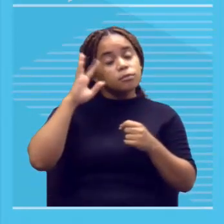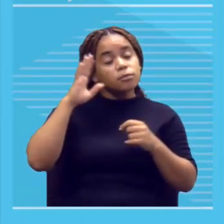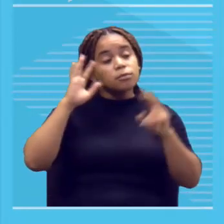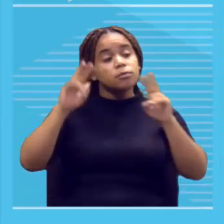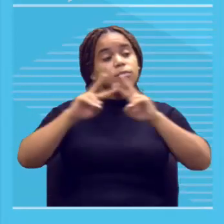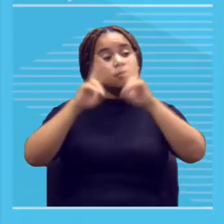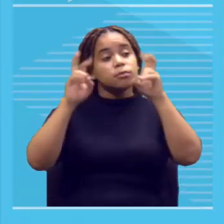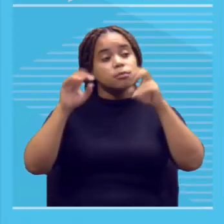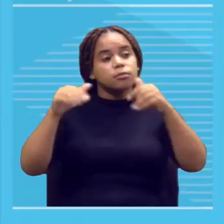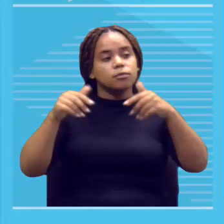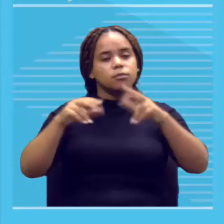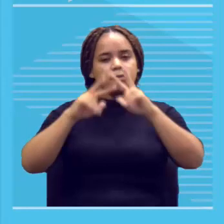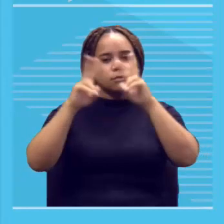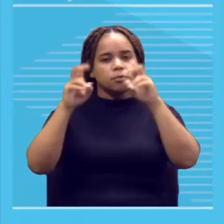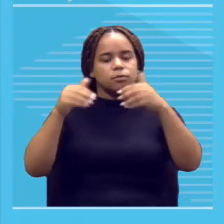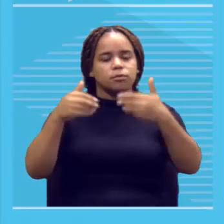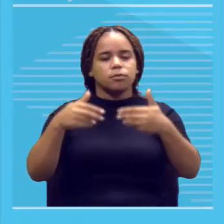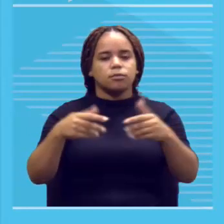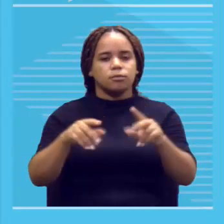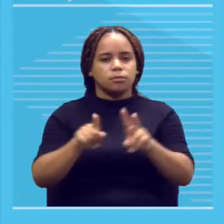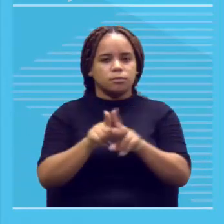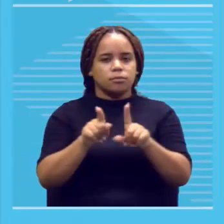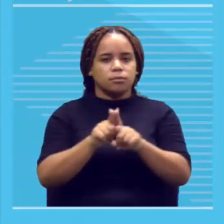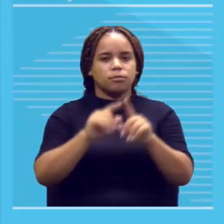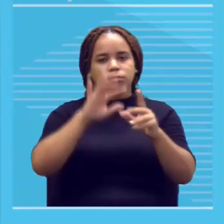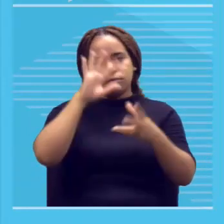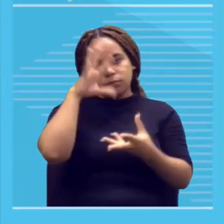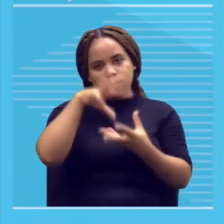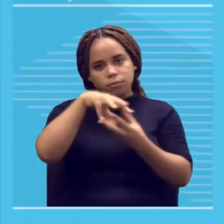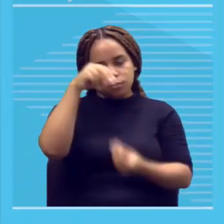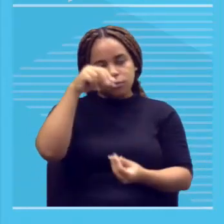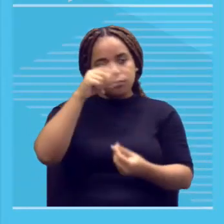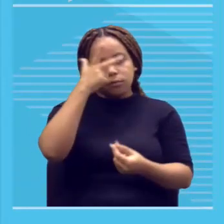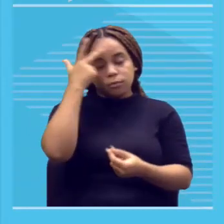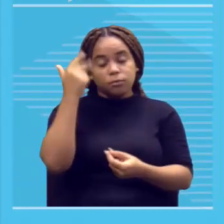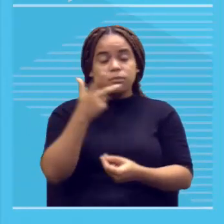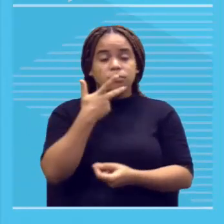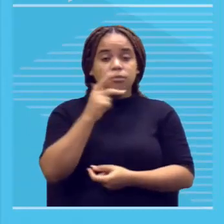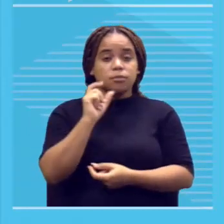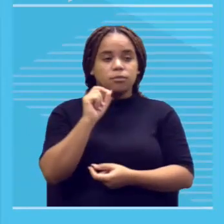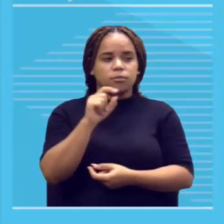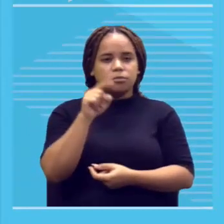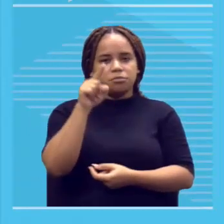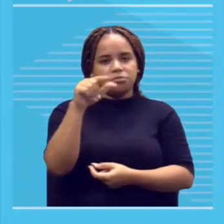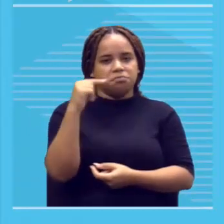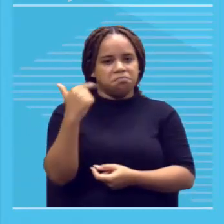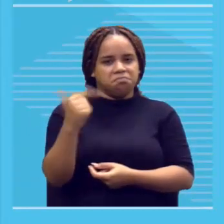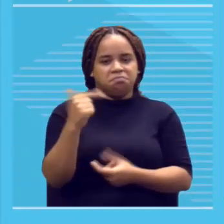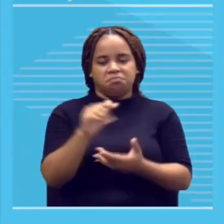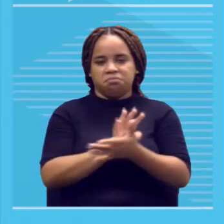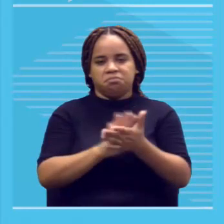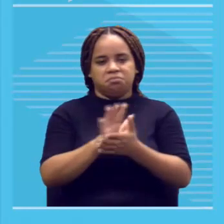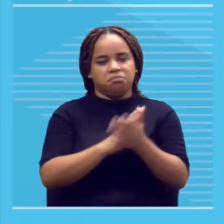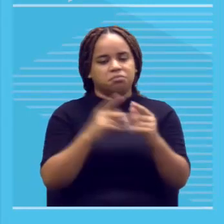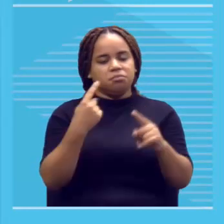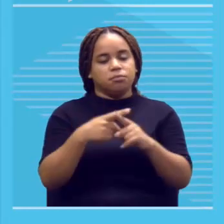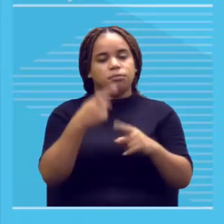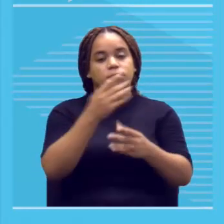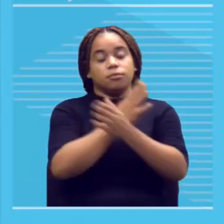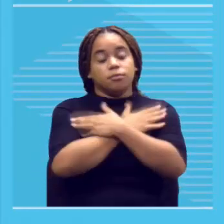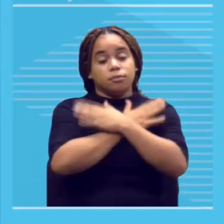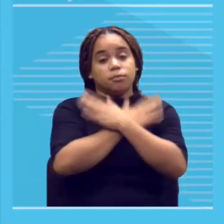temática que a gente estava colocando aos espíritos O que que tá falando é assim muita gente diz assim você não tem nada porque você é um vagabundo